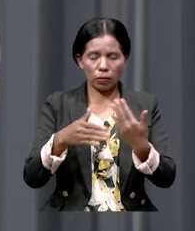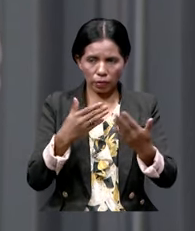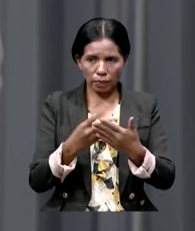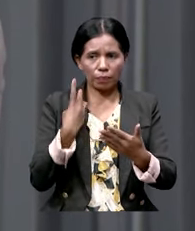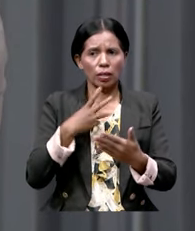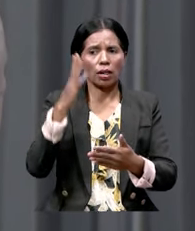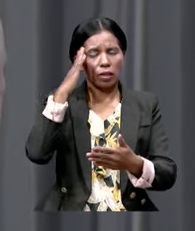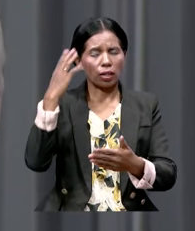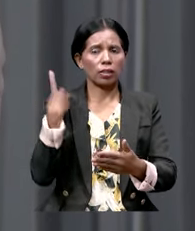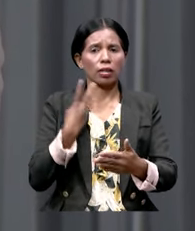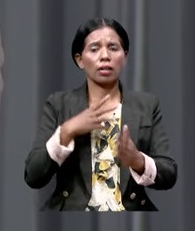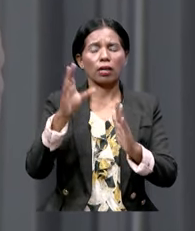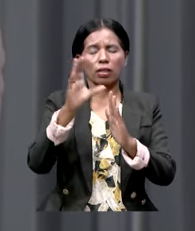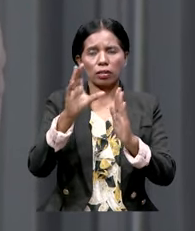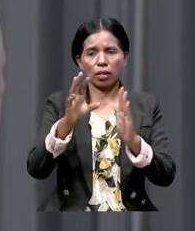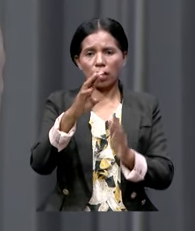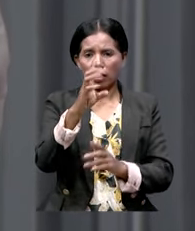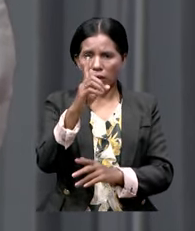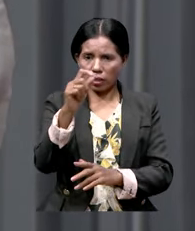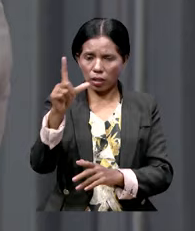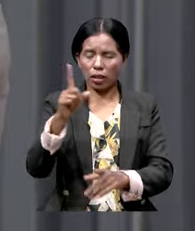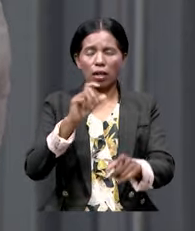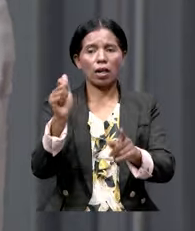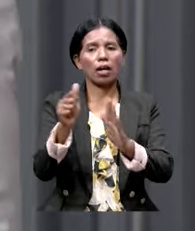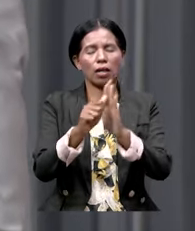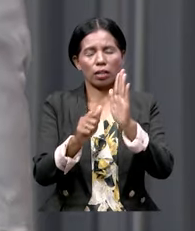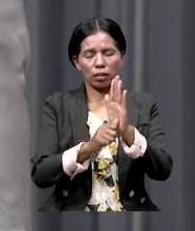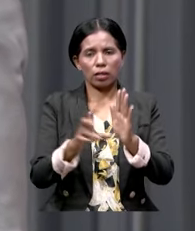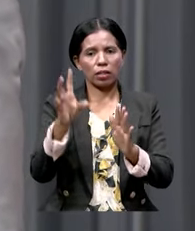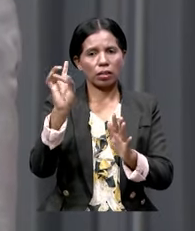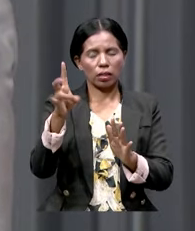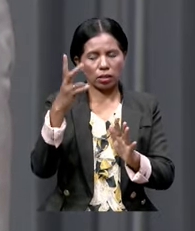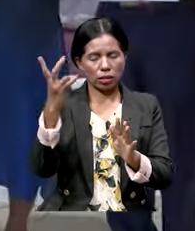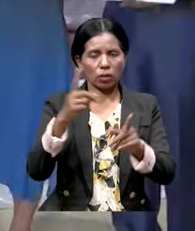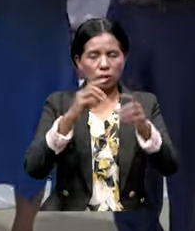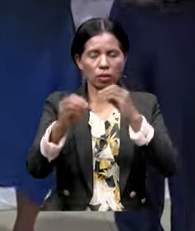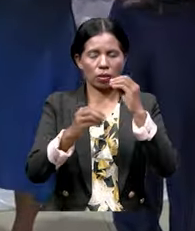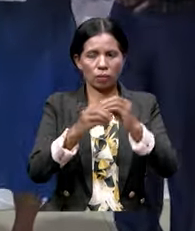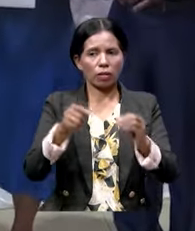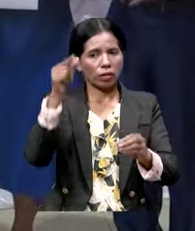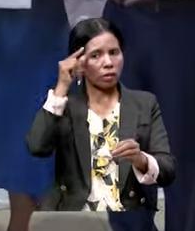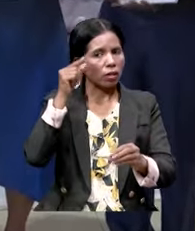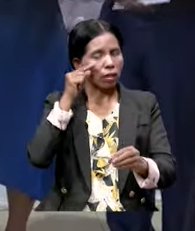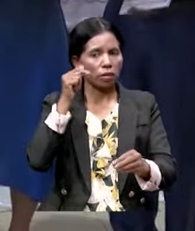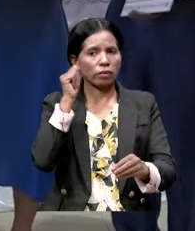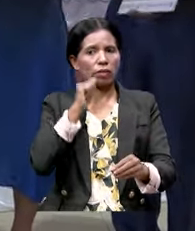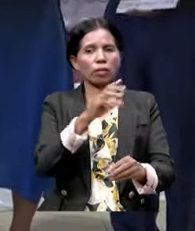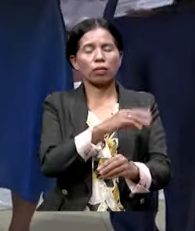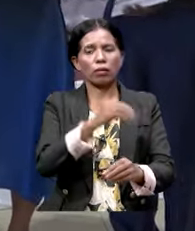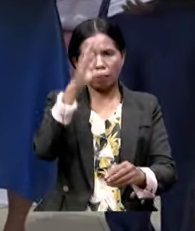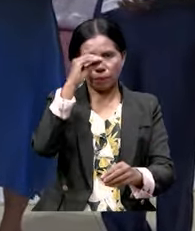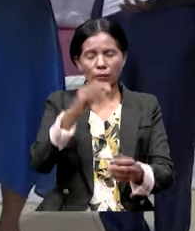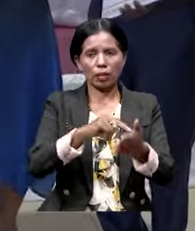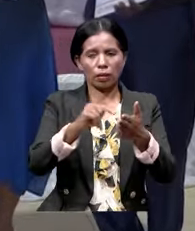Itania Constituição, RDTL, artigo 17, masculia, claro, com a igualdade entre feito e humano. Daudaune número feto